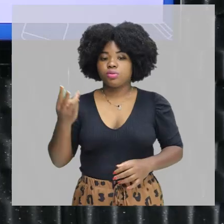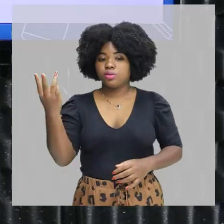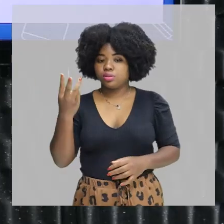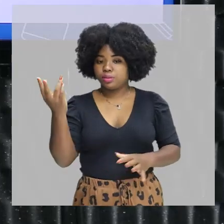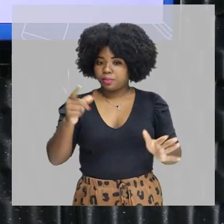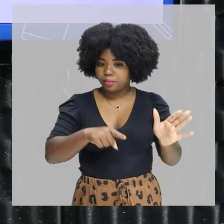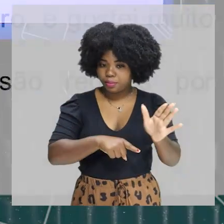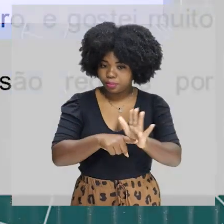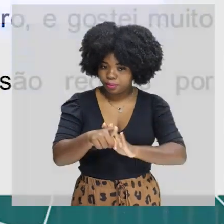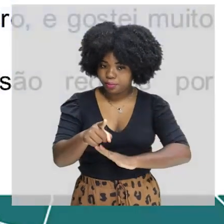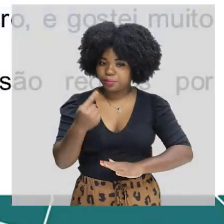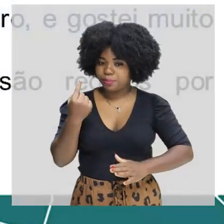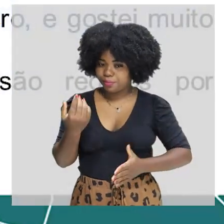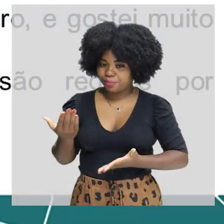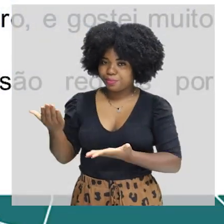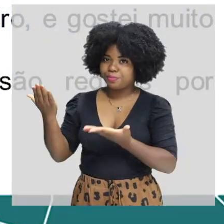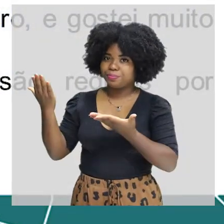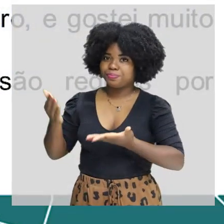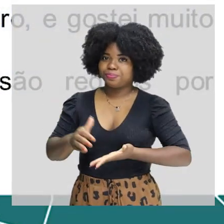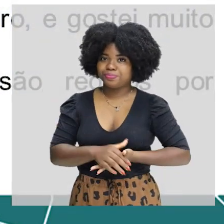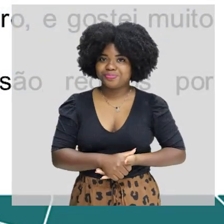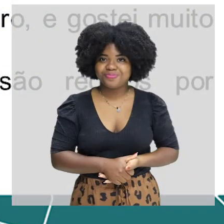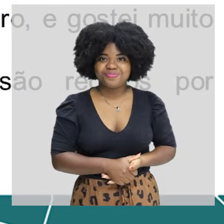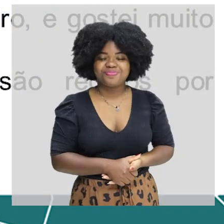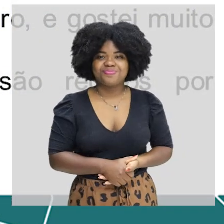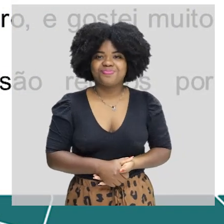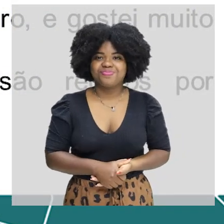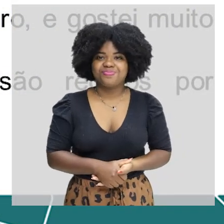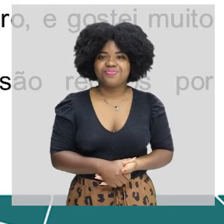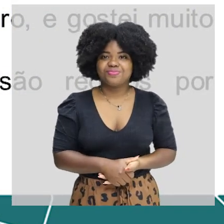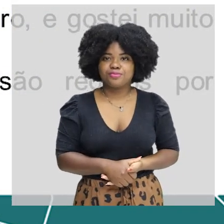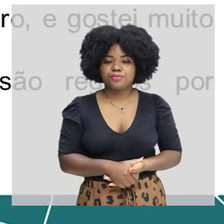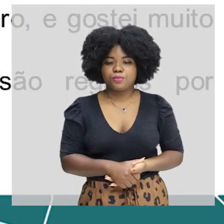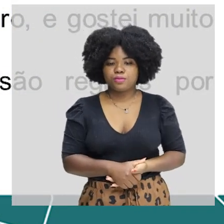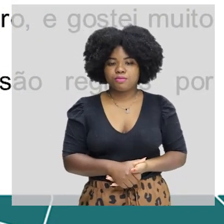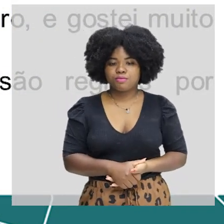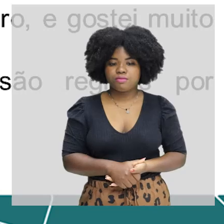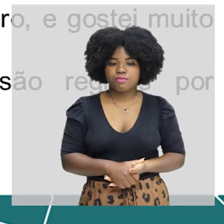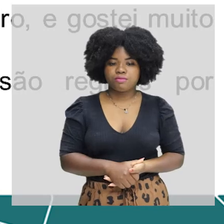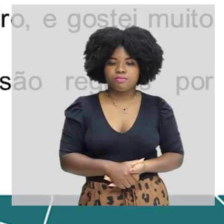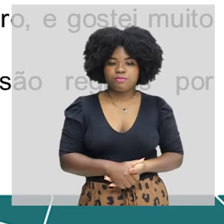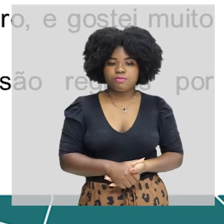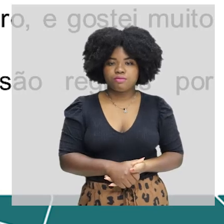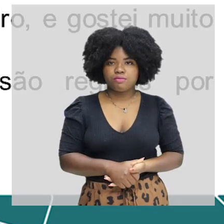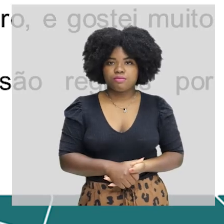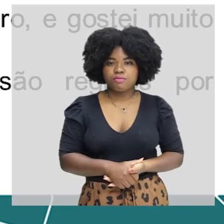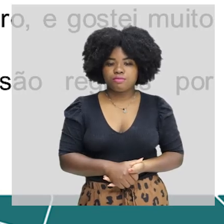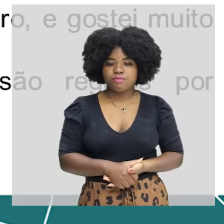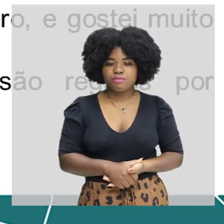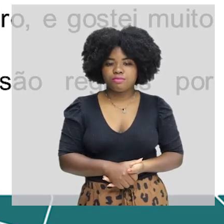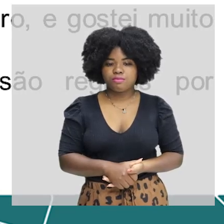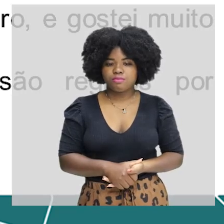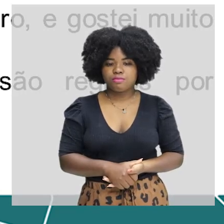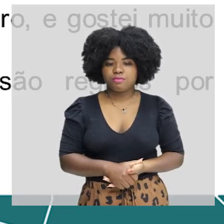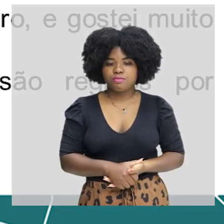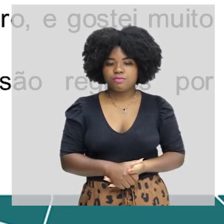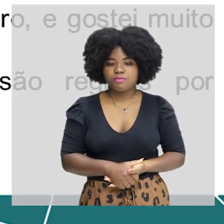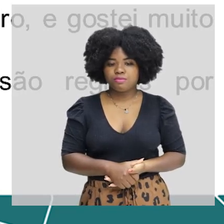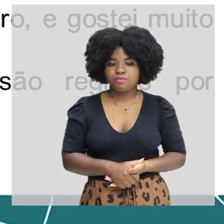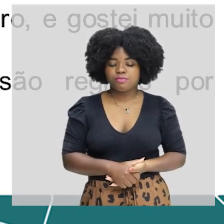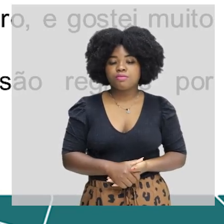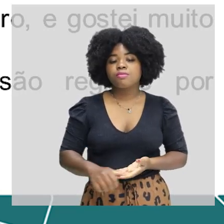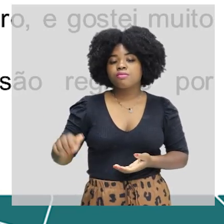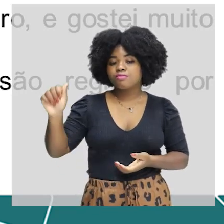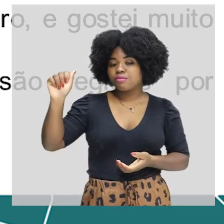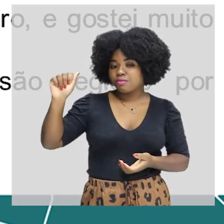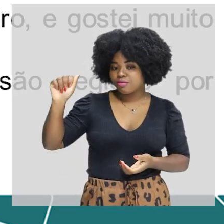Terceira questão. Correção das restantes frases. Tá, gente, a correção, né? Pode-se até